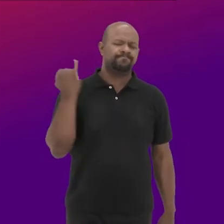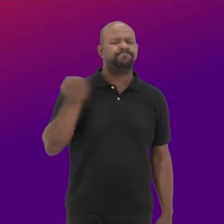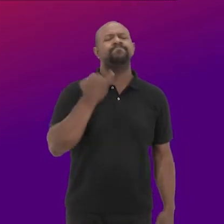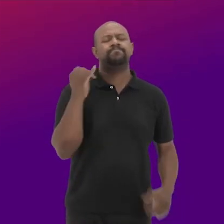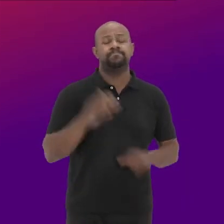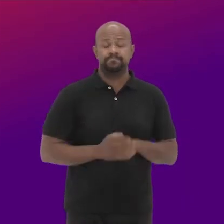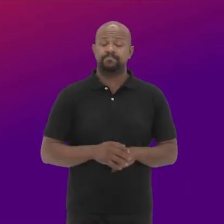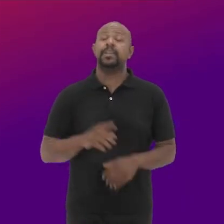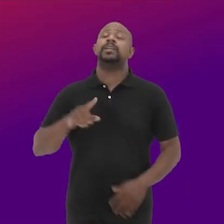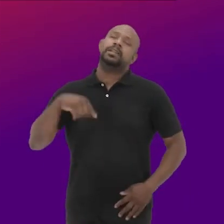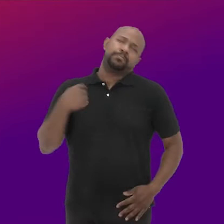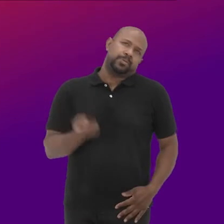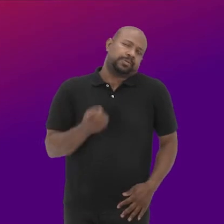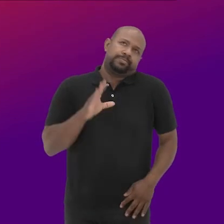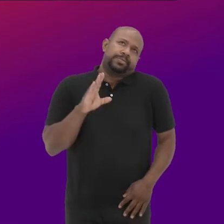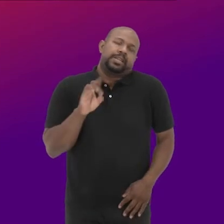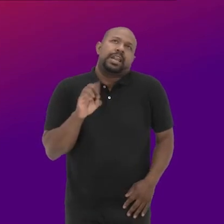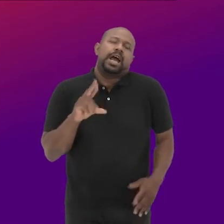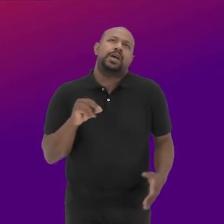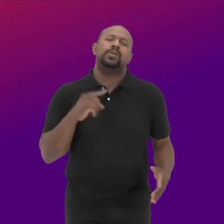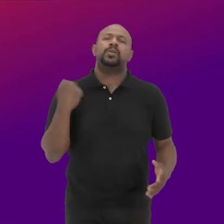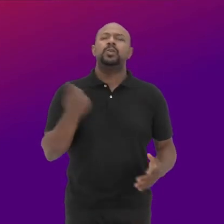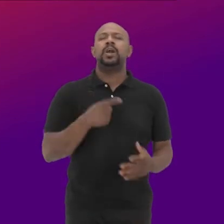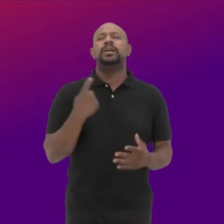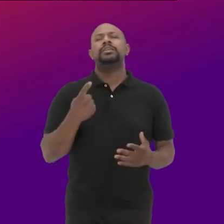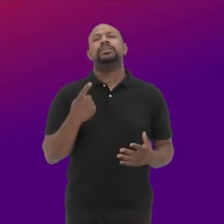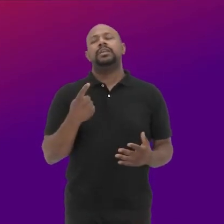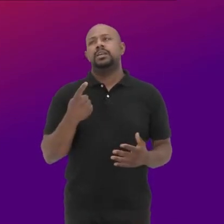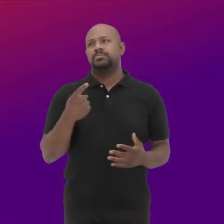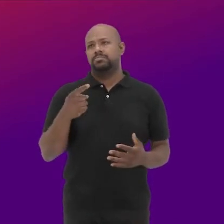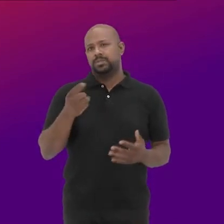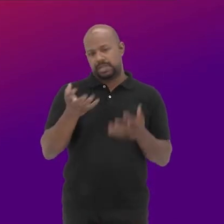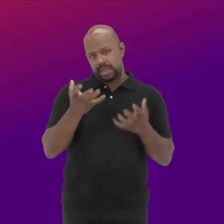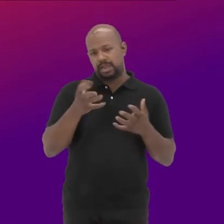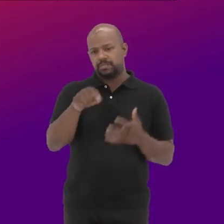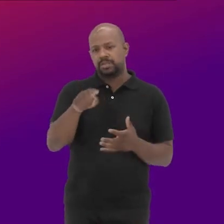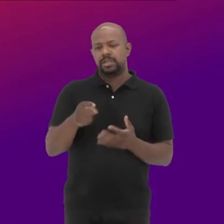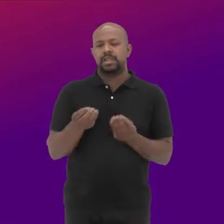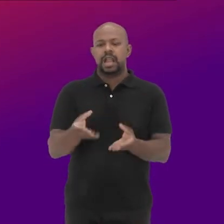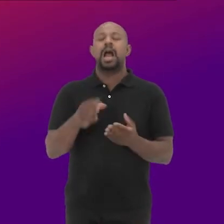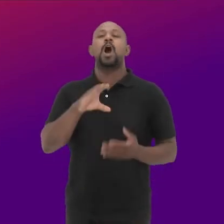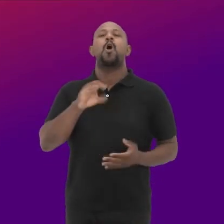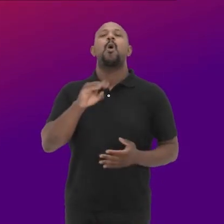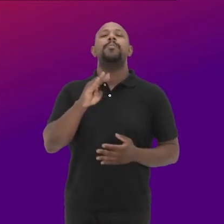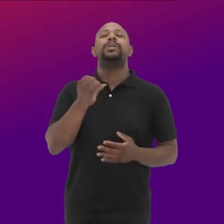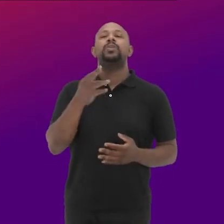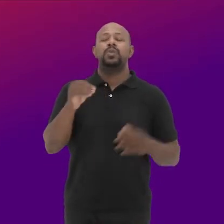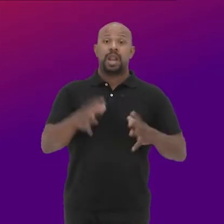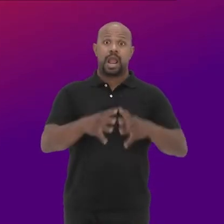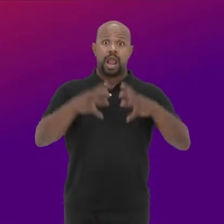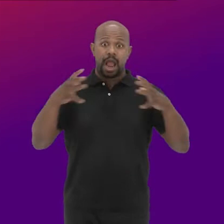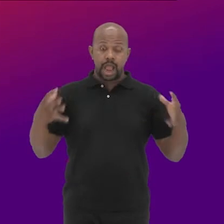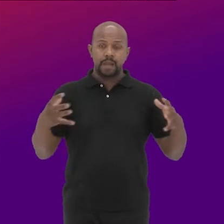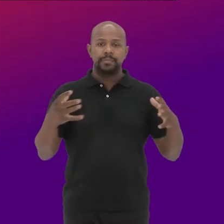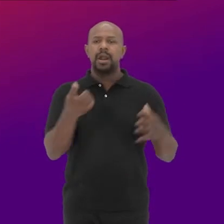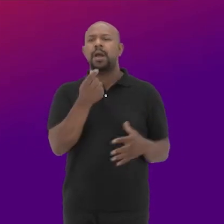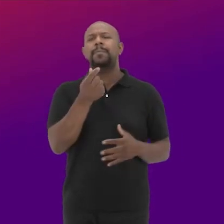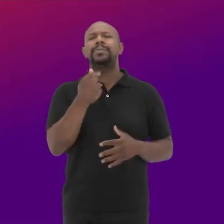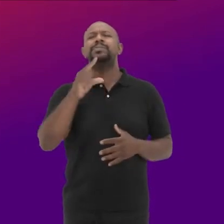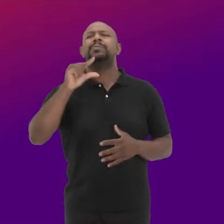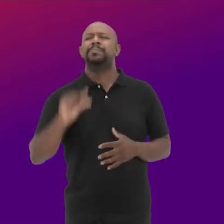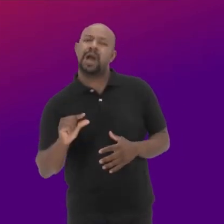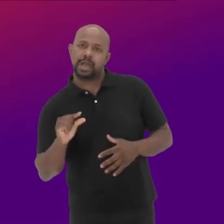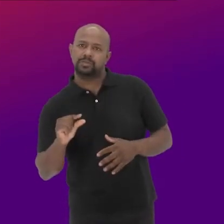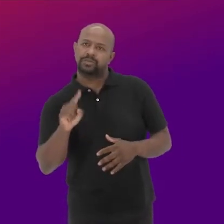importante. E depois, é claro, nós que gostaríamos de dar uma cobertura muito ampla a um preço mais